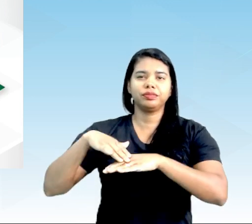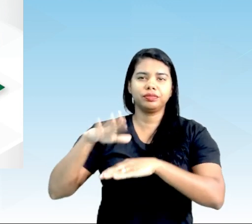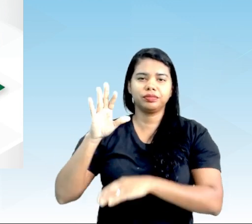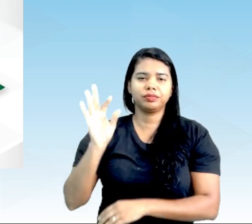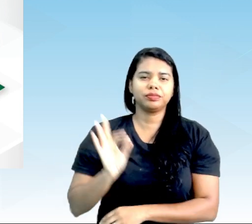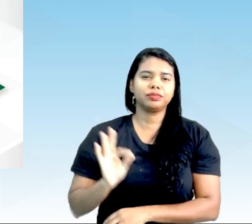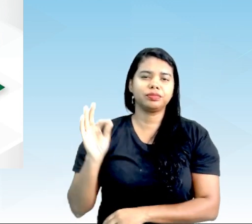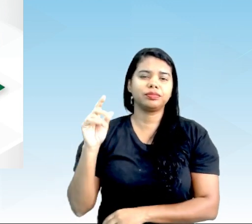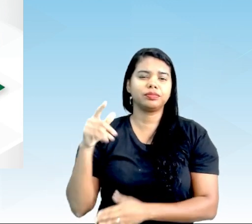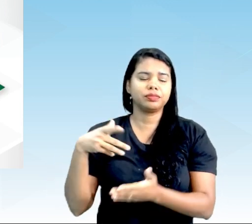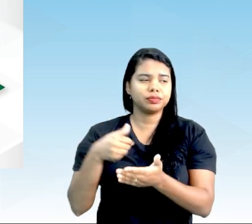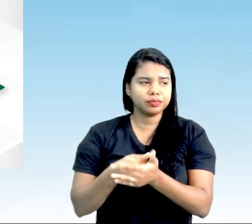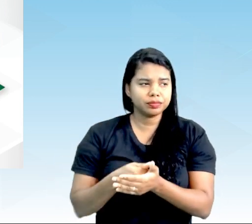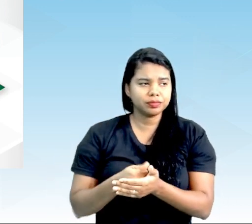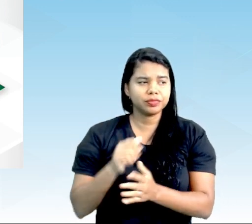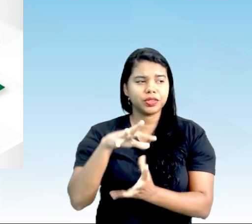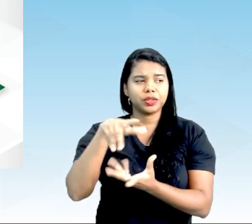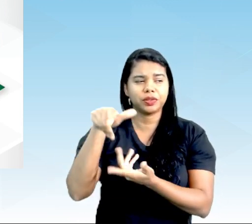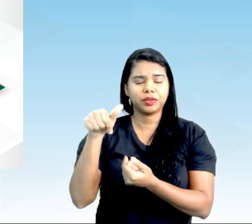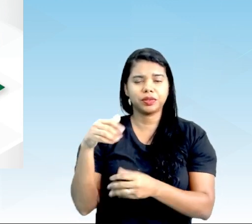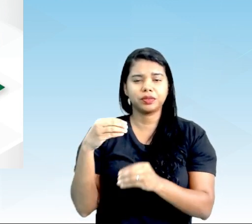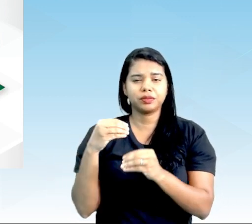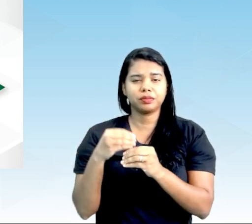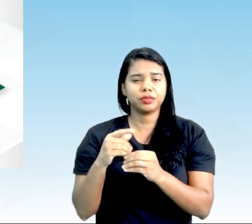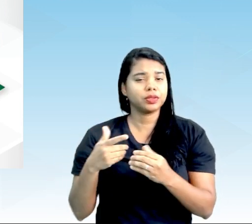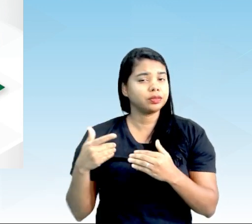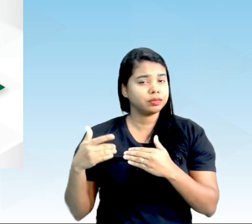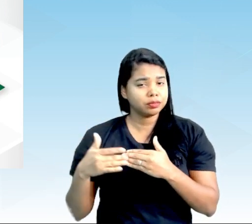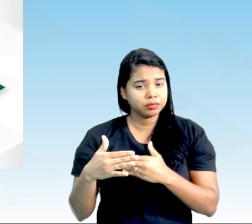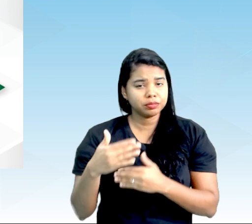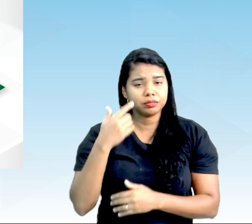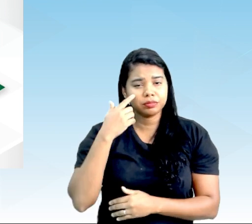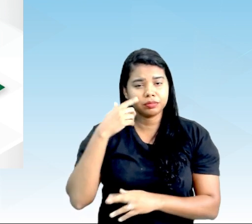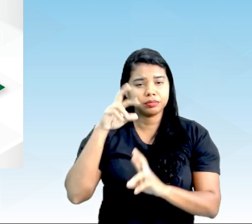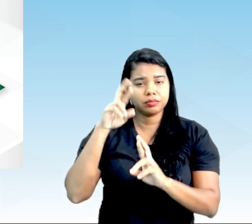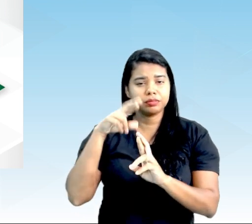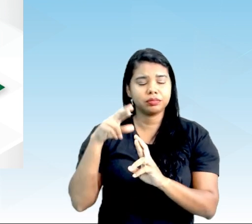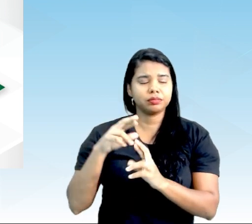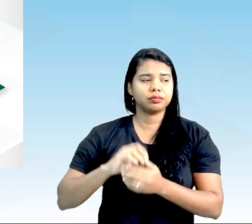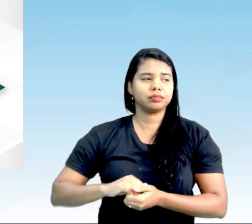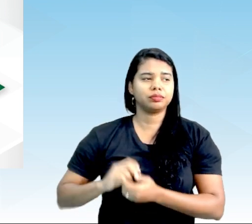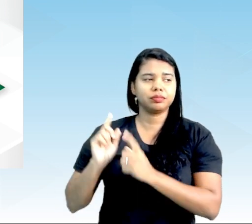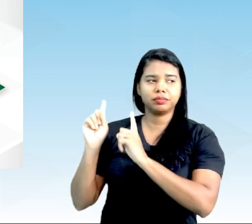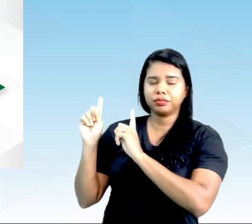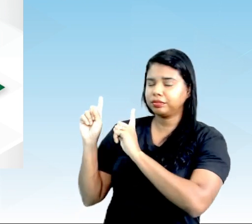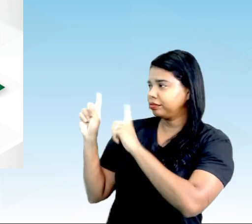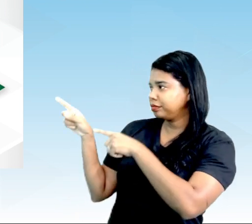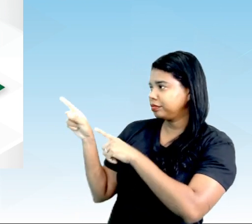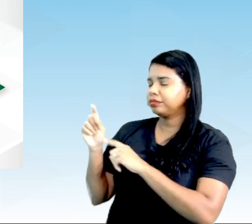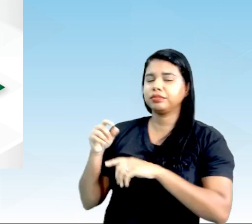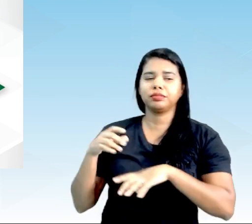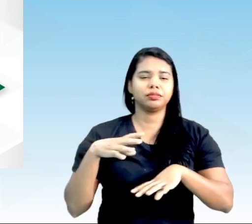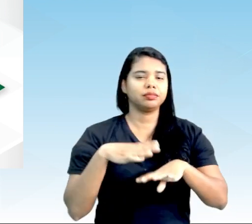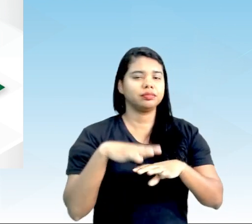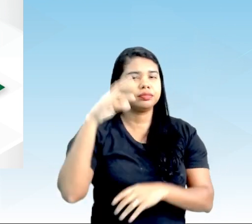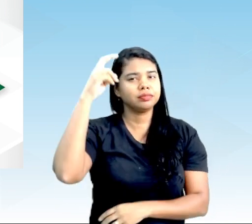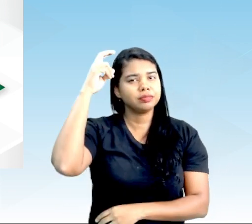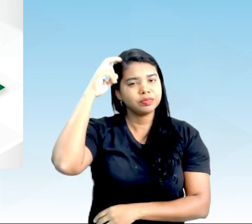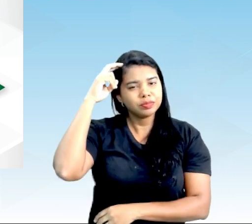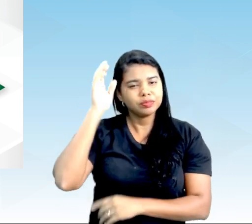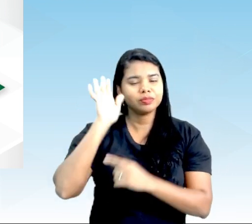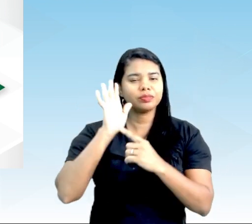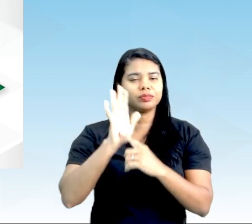cargas tributárias do mundo. E isso não é de agora. Olha uma referência aí. Matemática é cultura. Matemática é